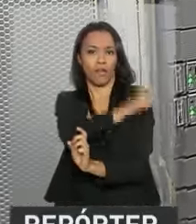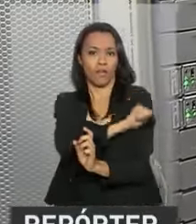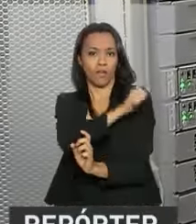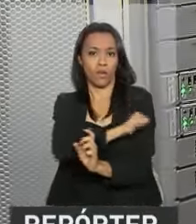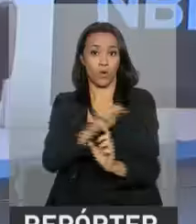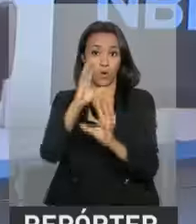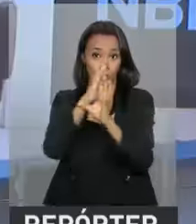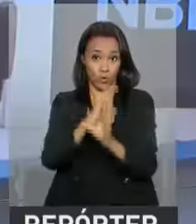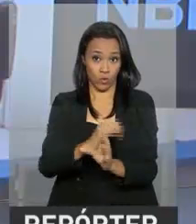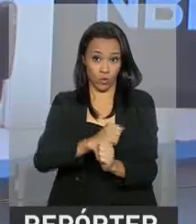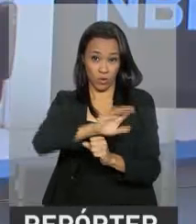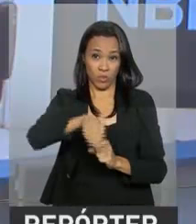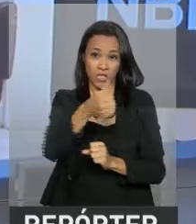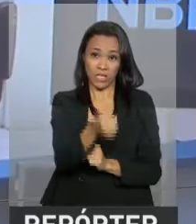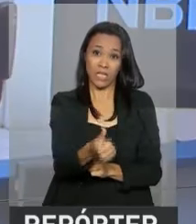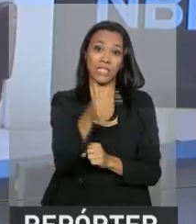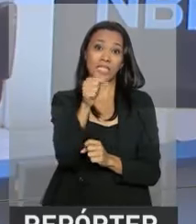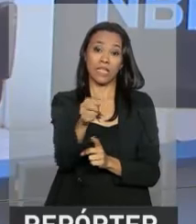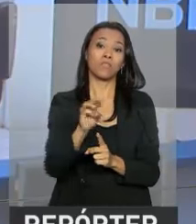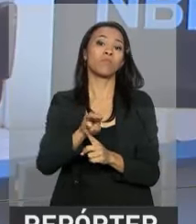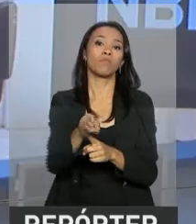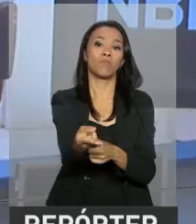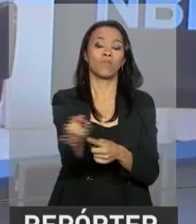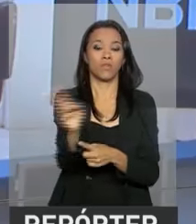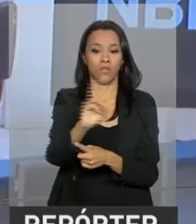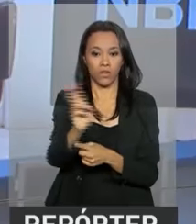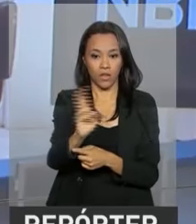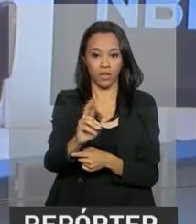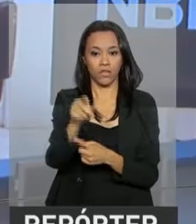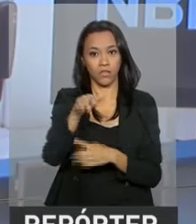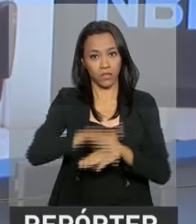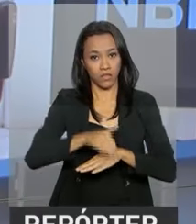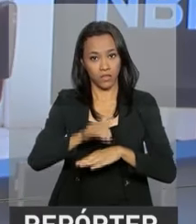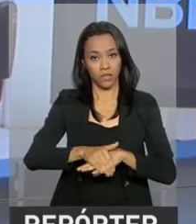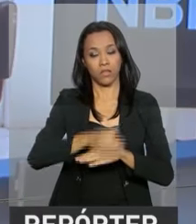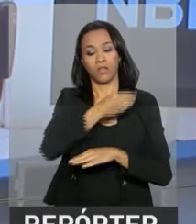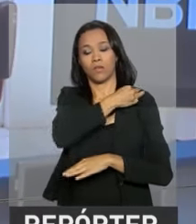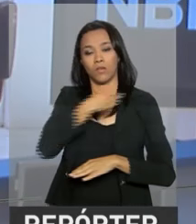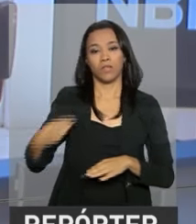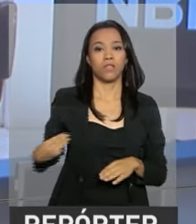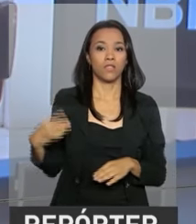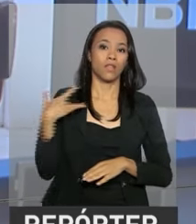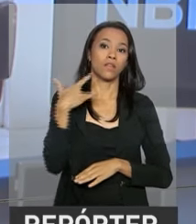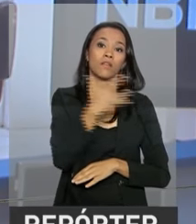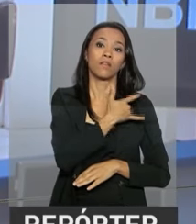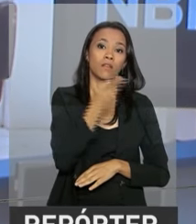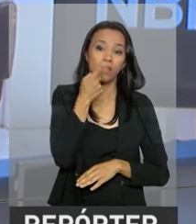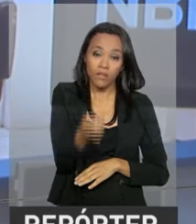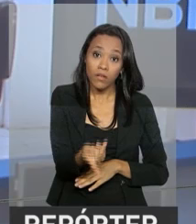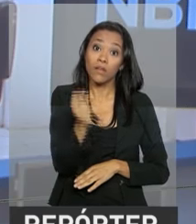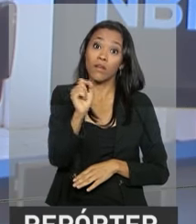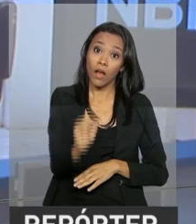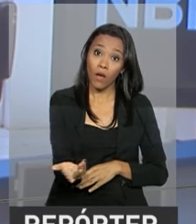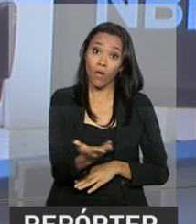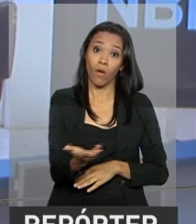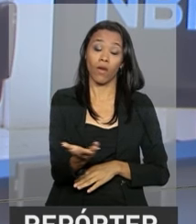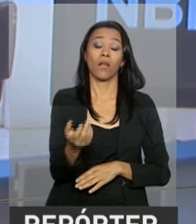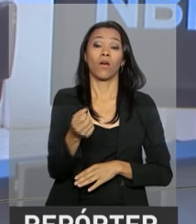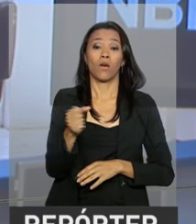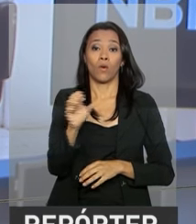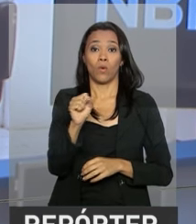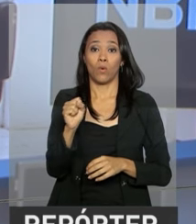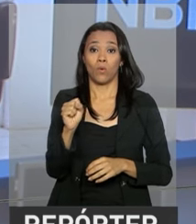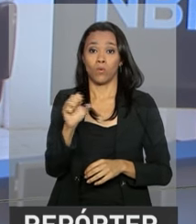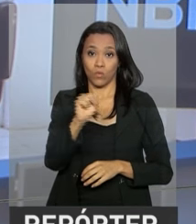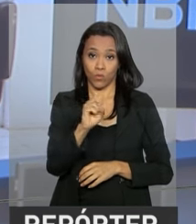67 milhões deais segundo o ministro da saúde Ricardo Barros com a informatização do SUS o governo